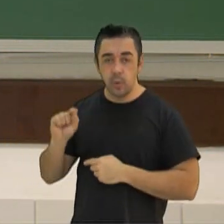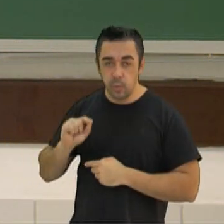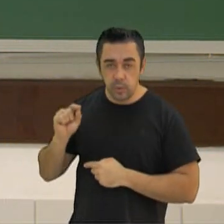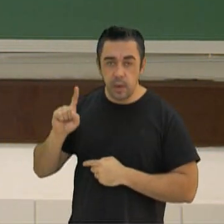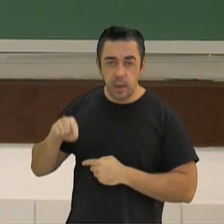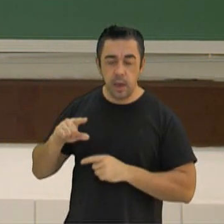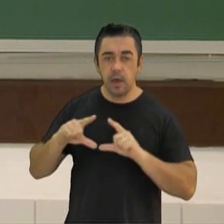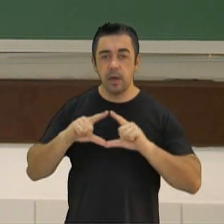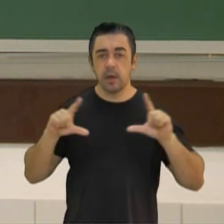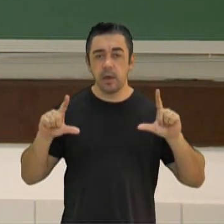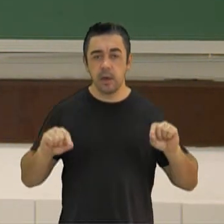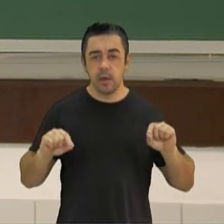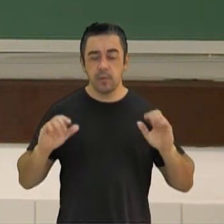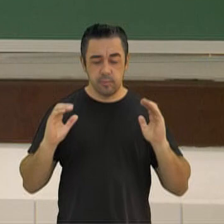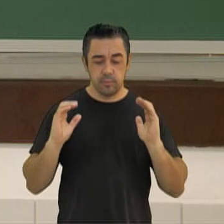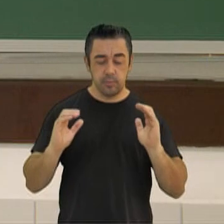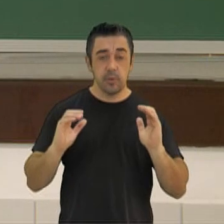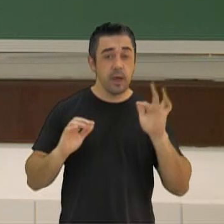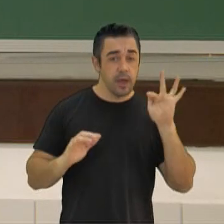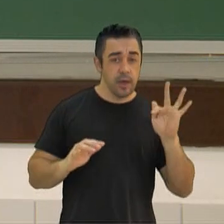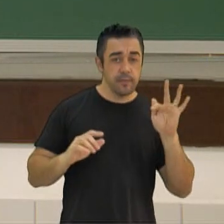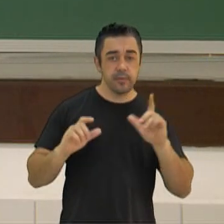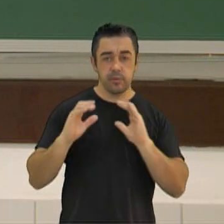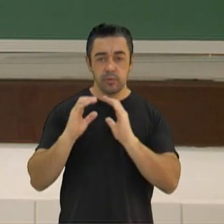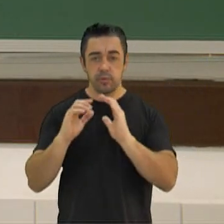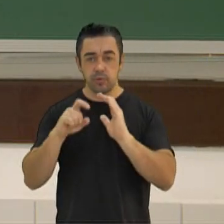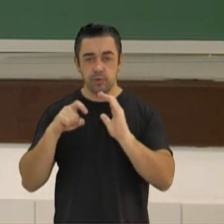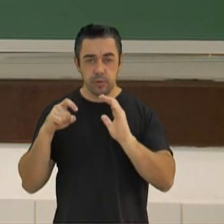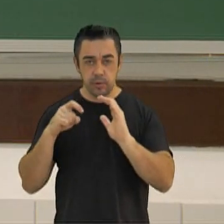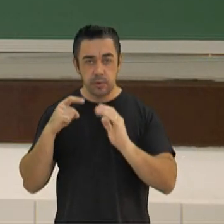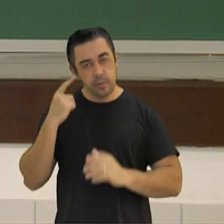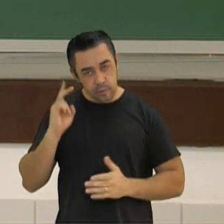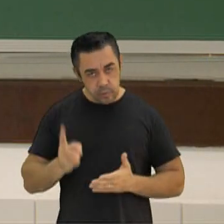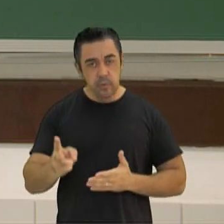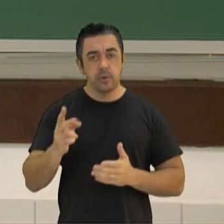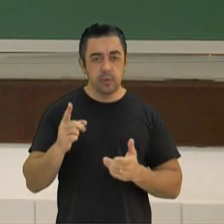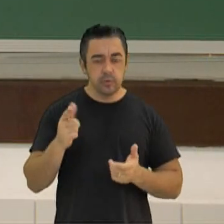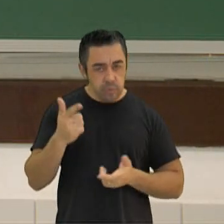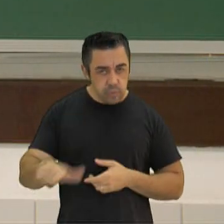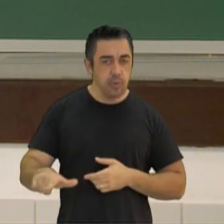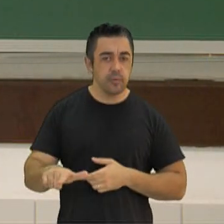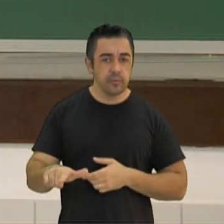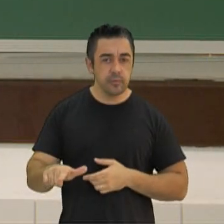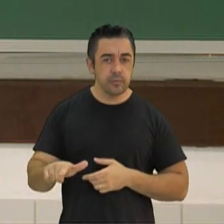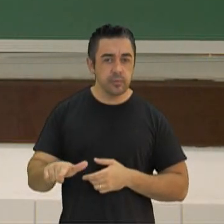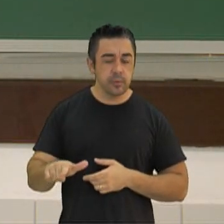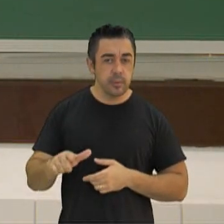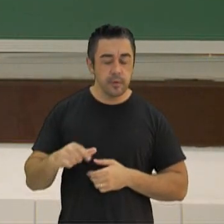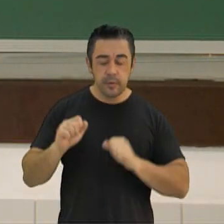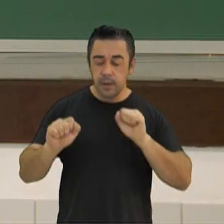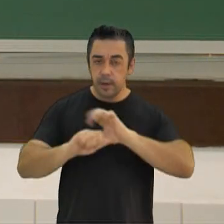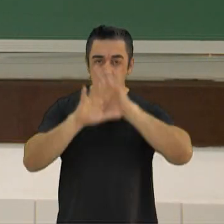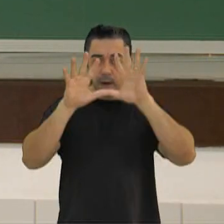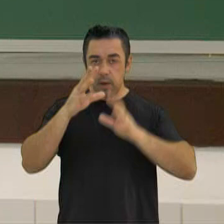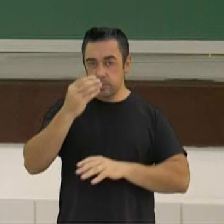intuitiva de função. Ai, professora, já sei função. Que bom. Vamos começar de novo e vamos rever tudo de novo, tá? Para ficar bem